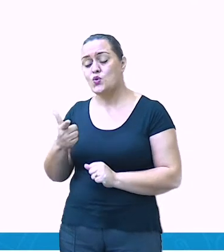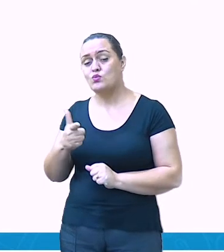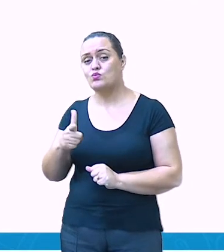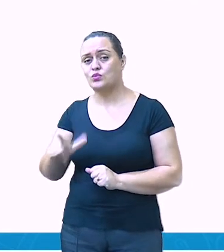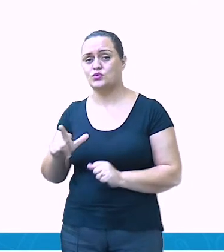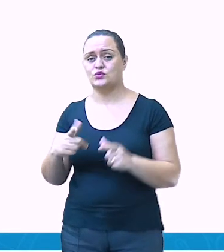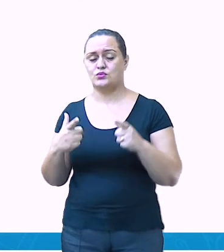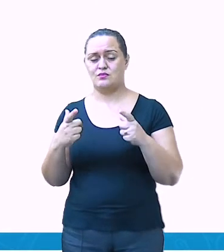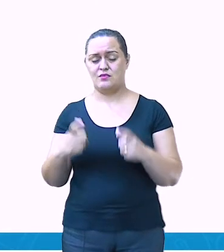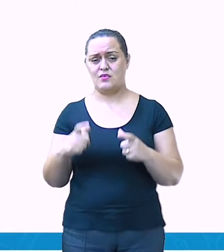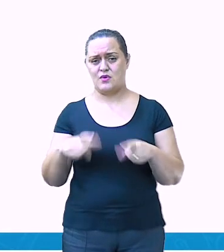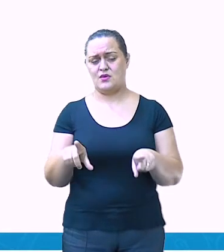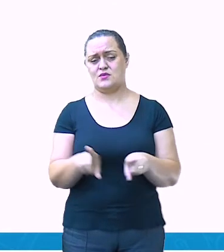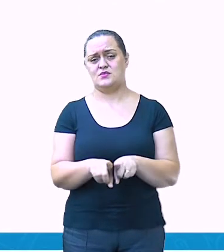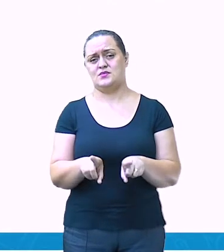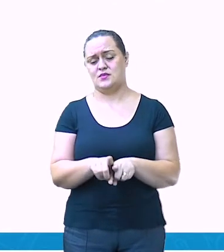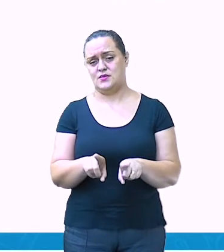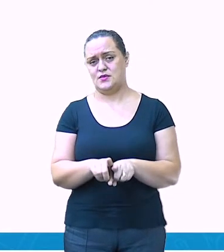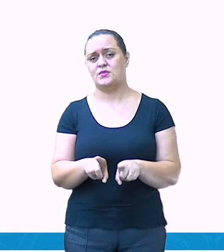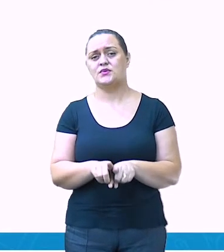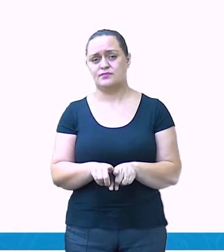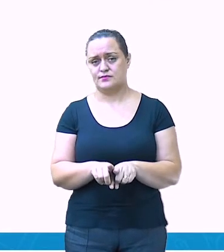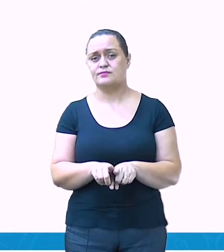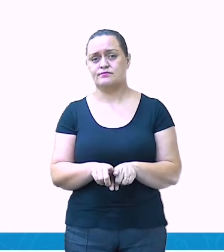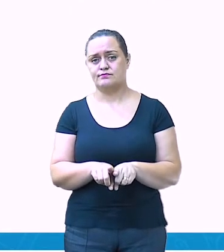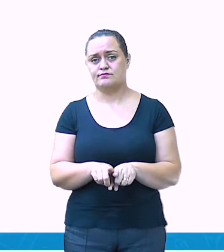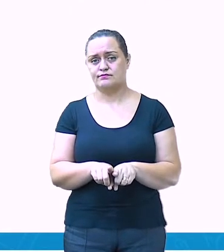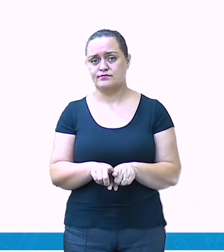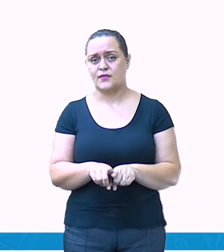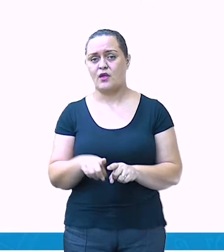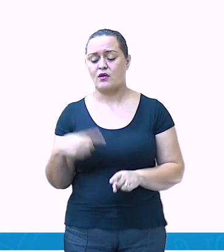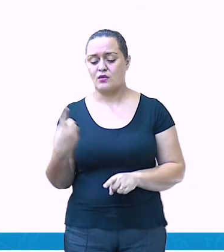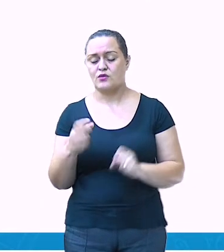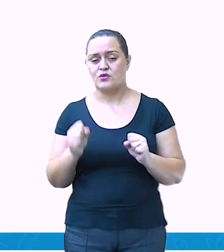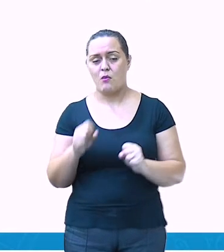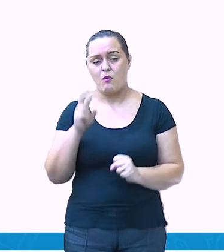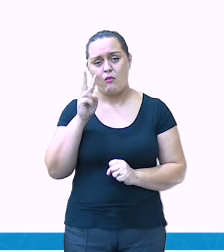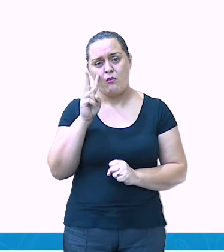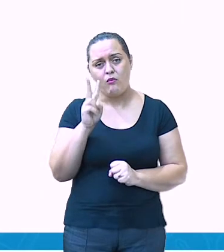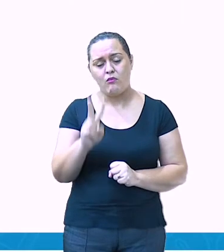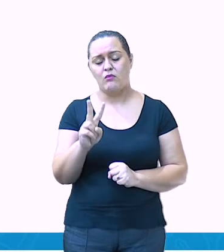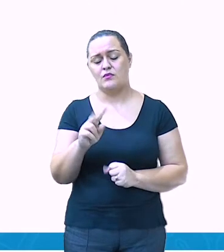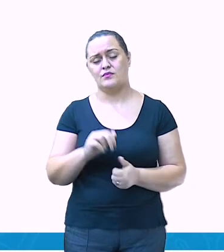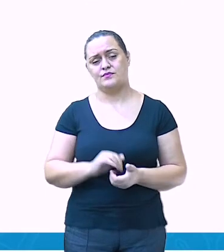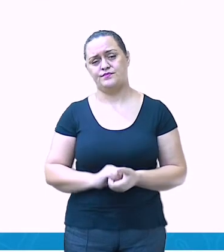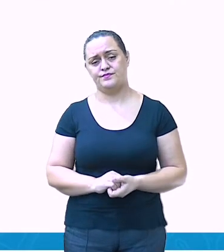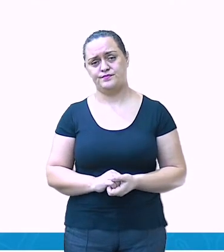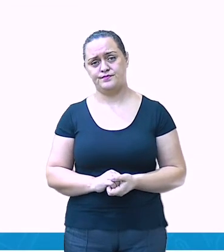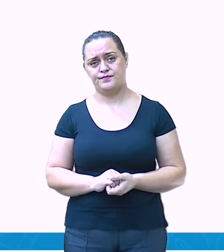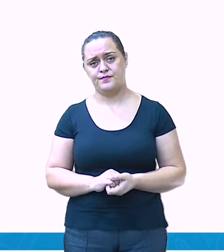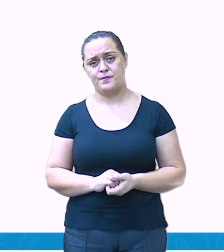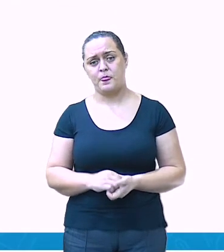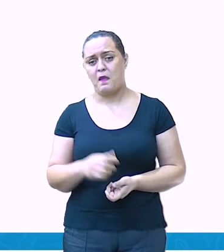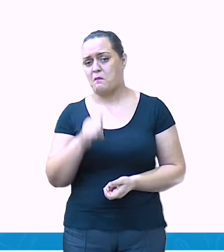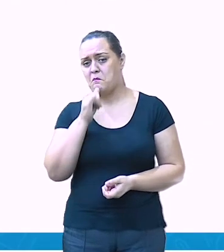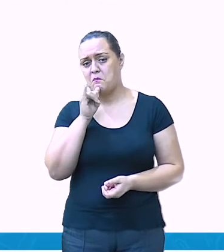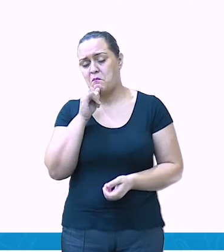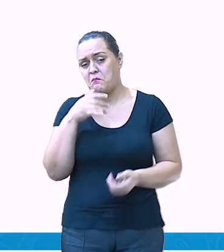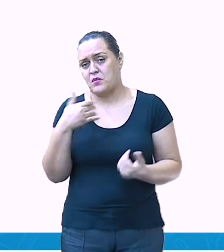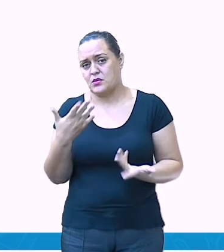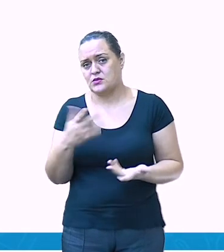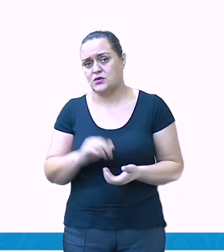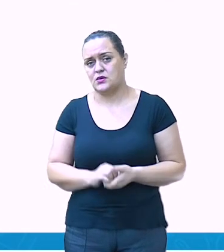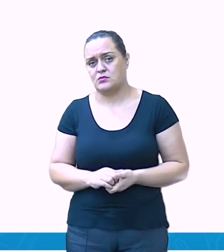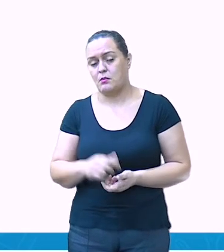da informatização, dos mecanismos, de propensão agropecuária de